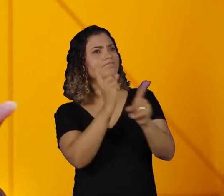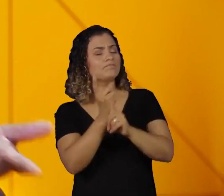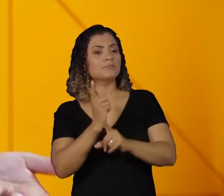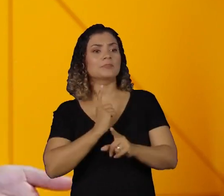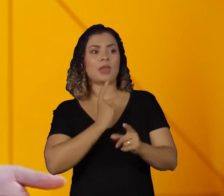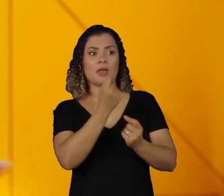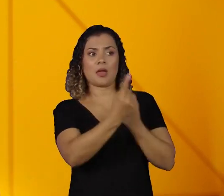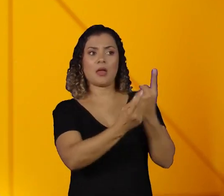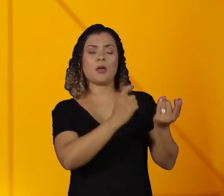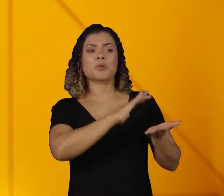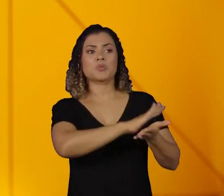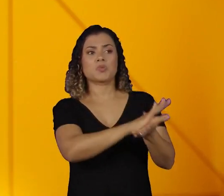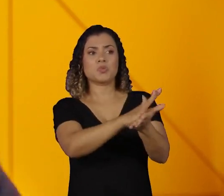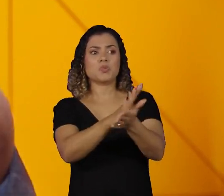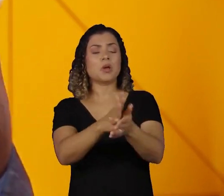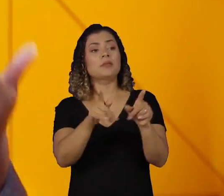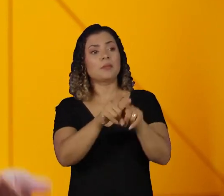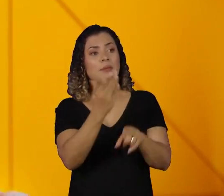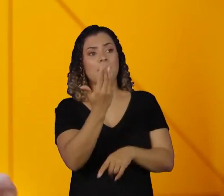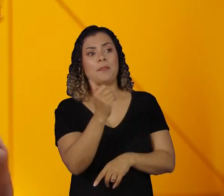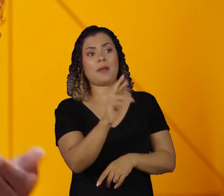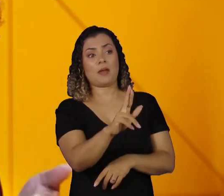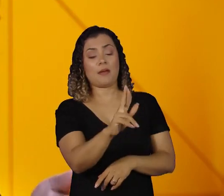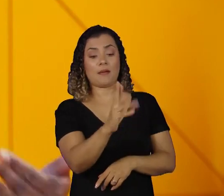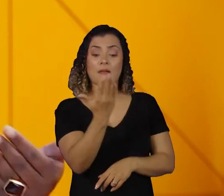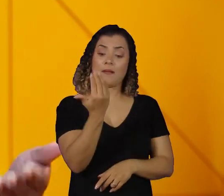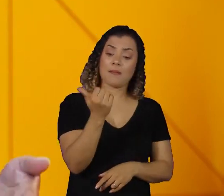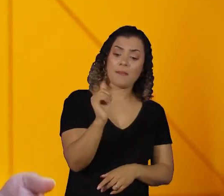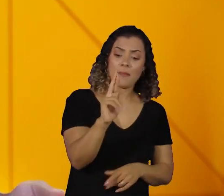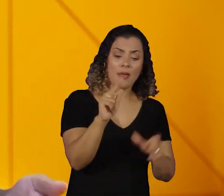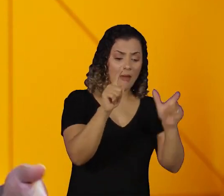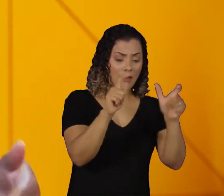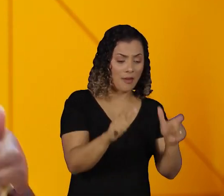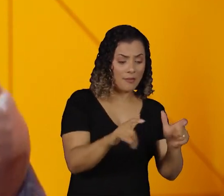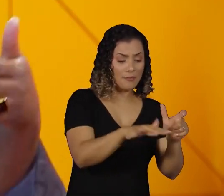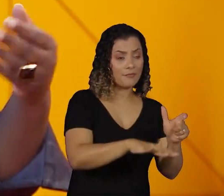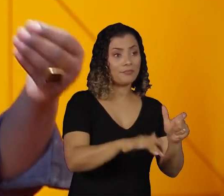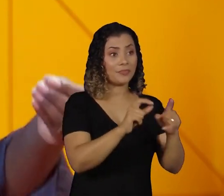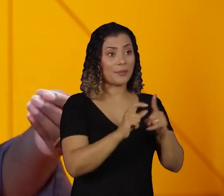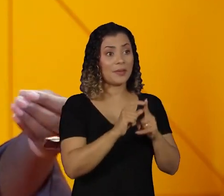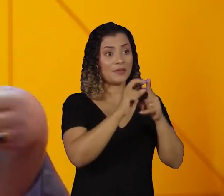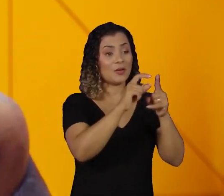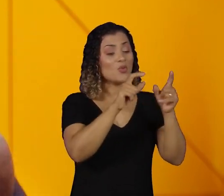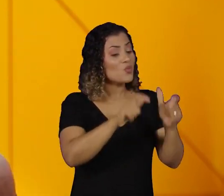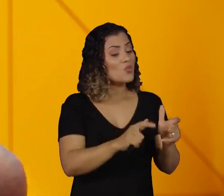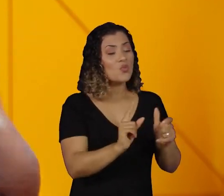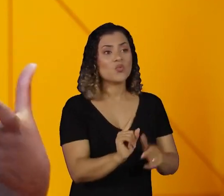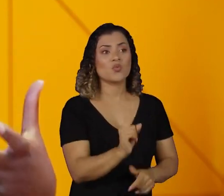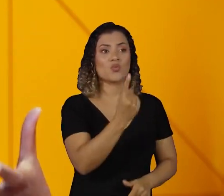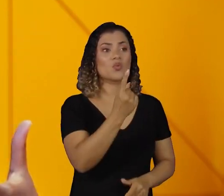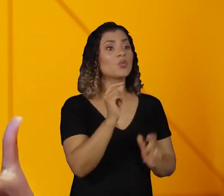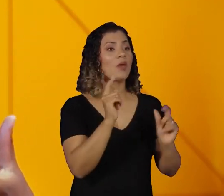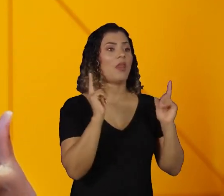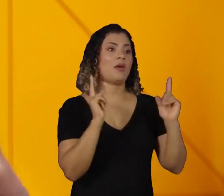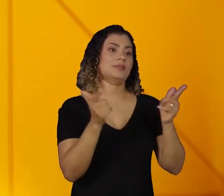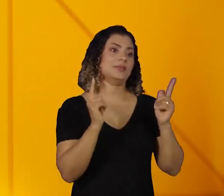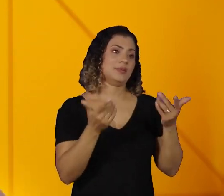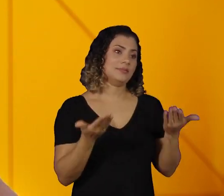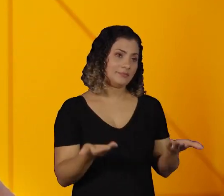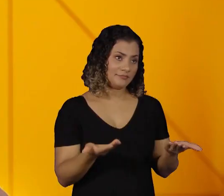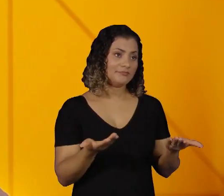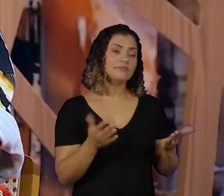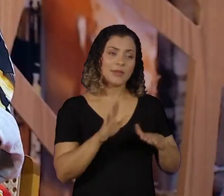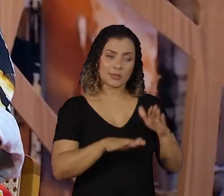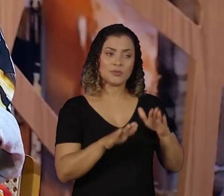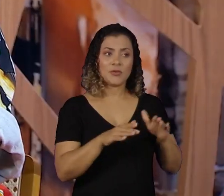chacina que sim. Se iniciaram no bar. E o bar, que é um ambiente que muitas vezes na periferia, é o único ambiente de lazer existente